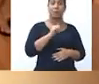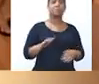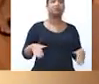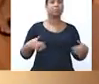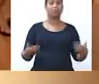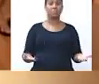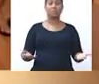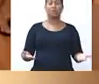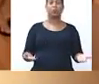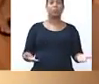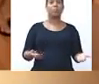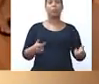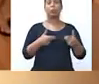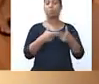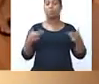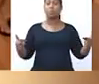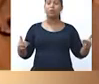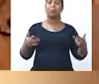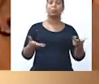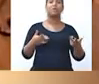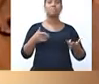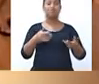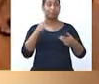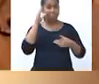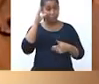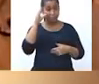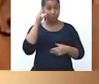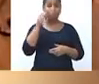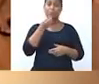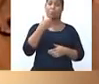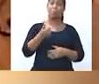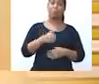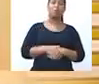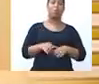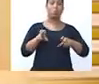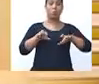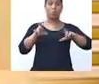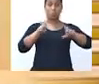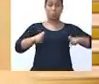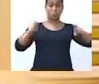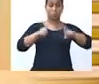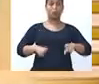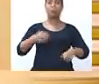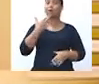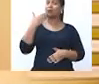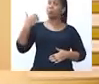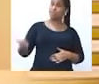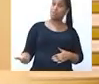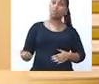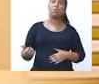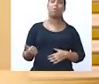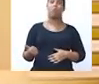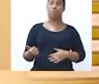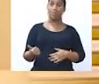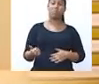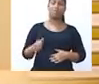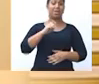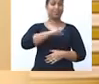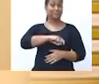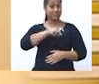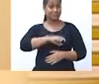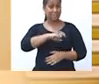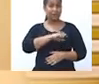vê, não, é uma hipótese, mas veja como é interessante. Sim. O computador, ele melhora a questão do TI, tanto em termos de salário,